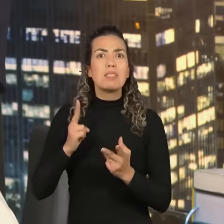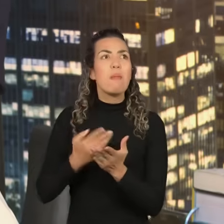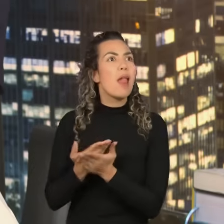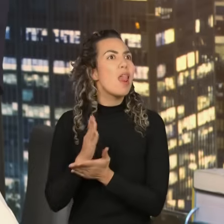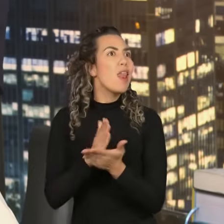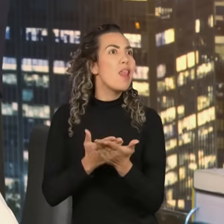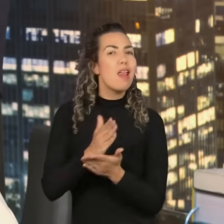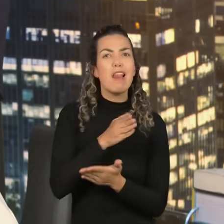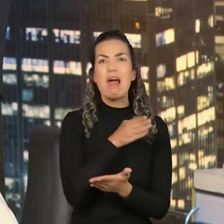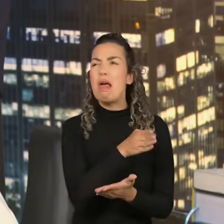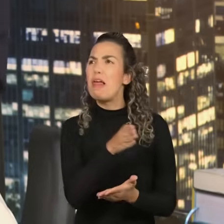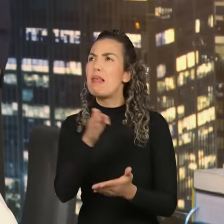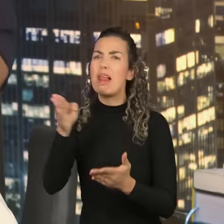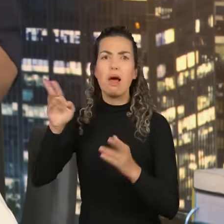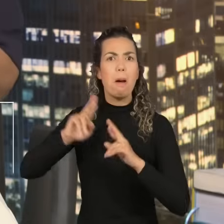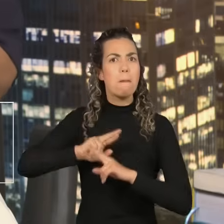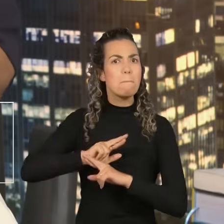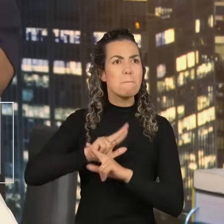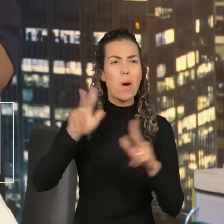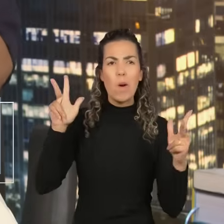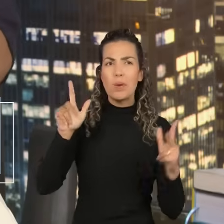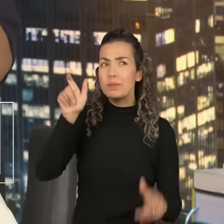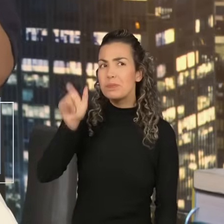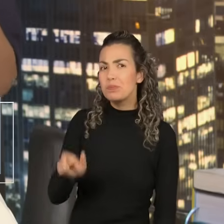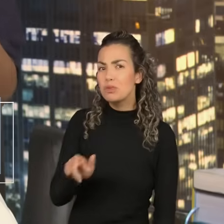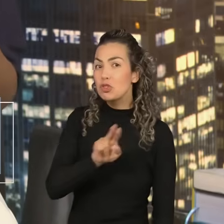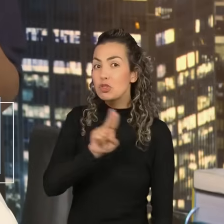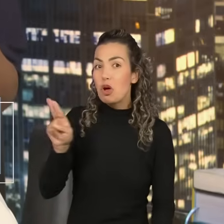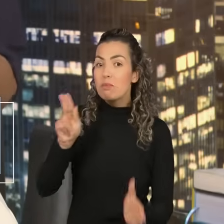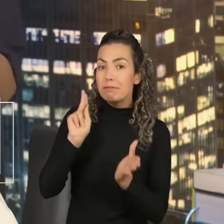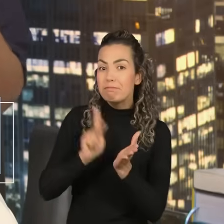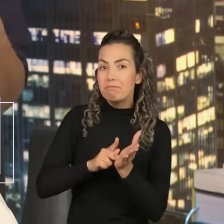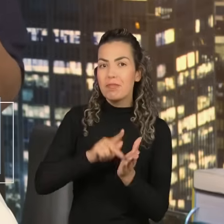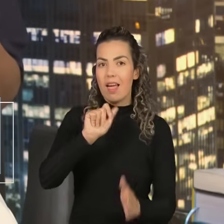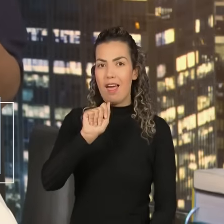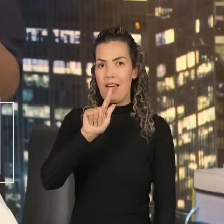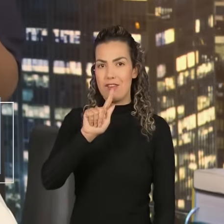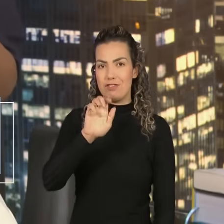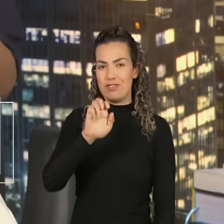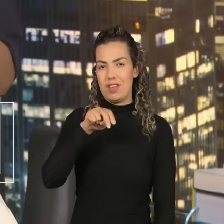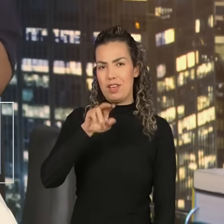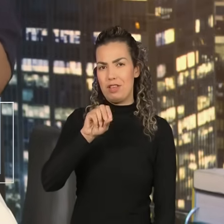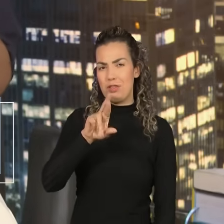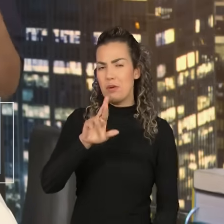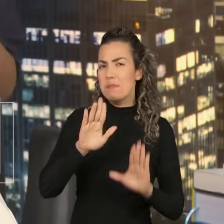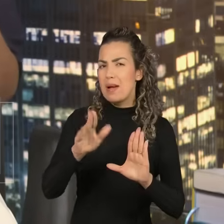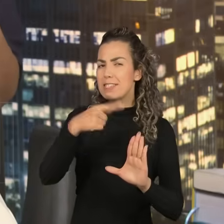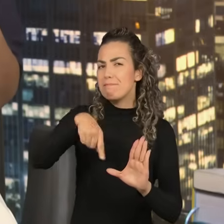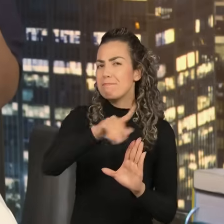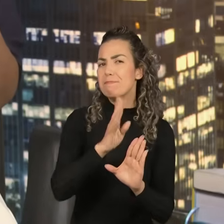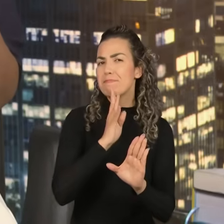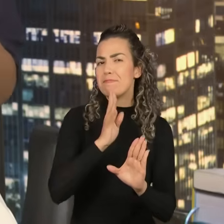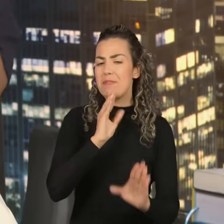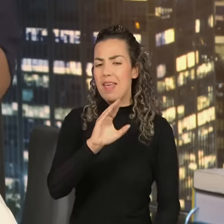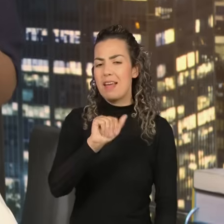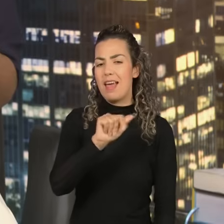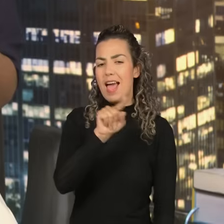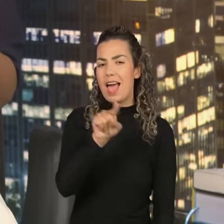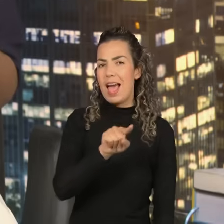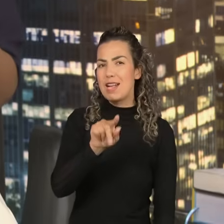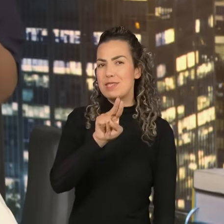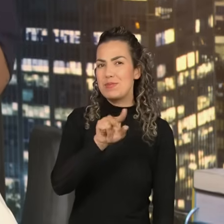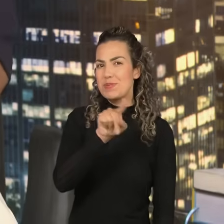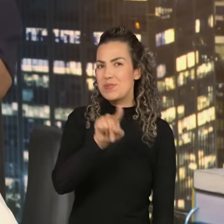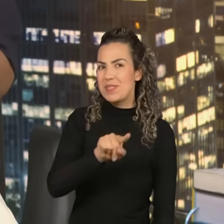Araújo Neto, o Cazuza. Para ele, pensar em poesia e letras de canções como coisas separadas era pura